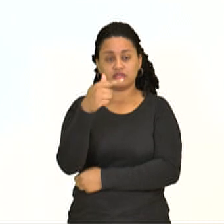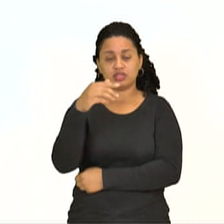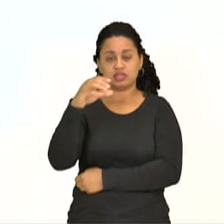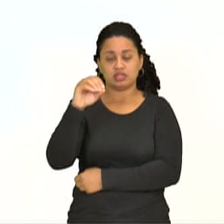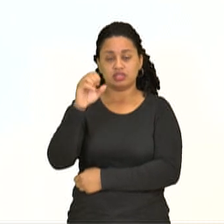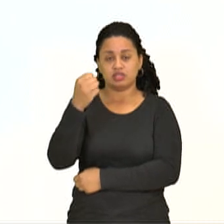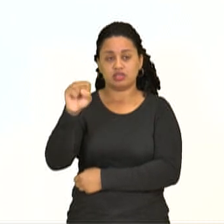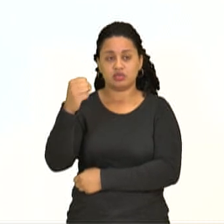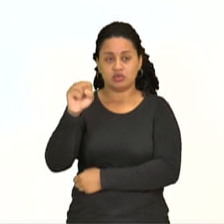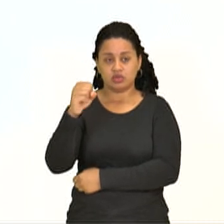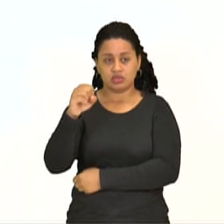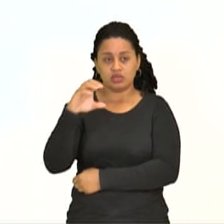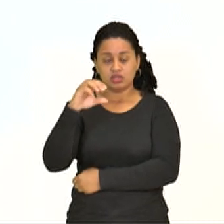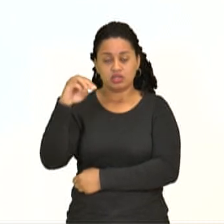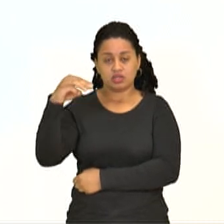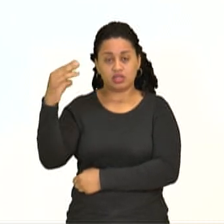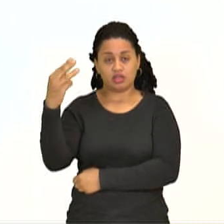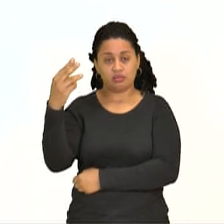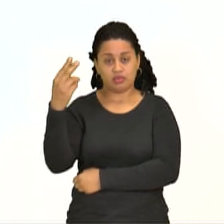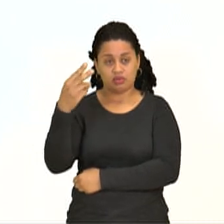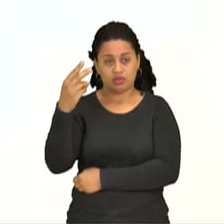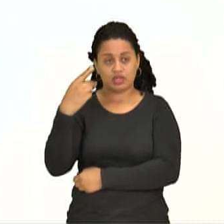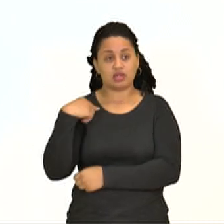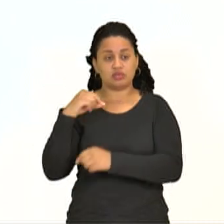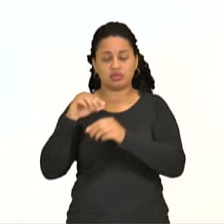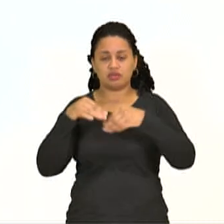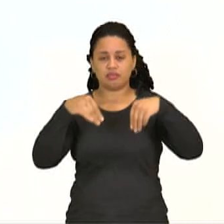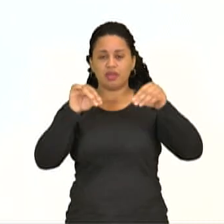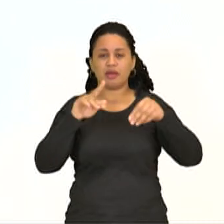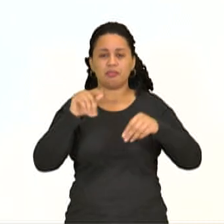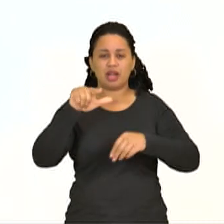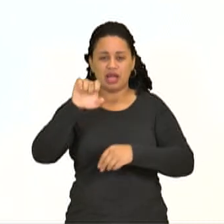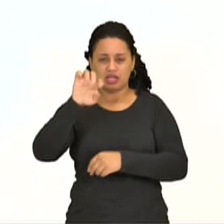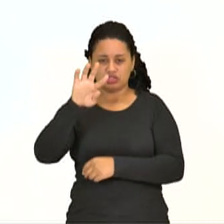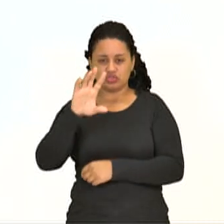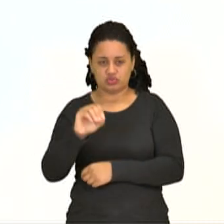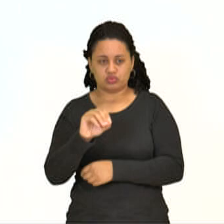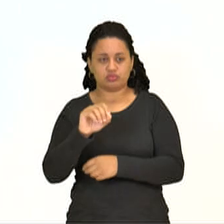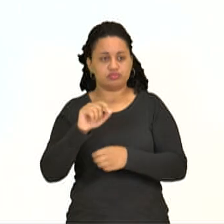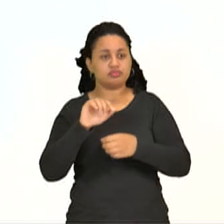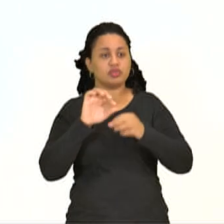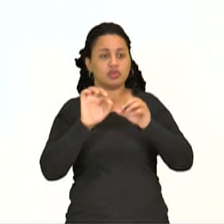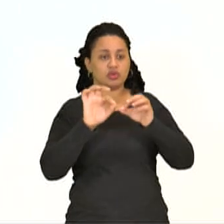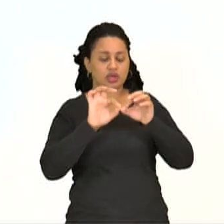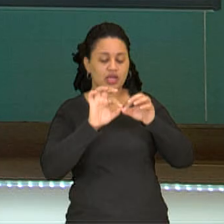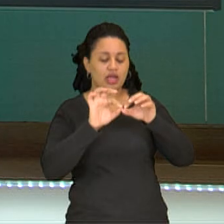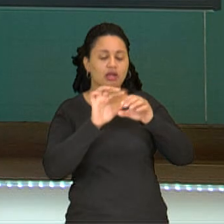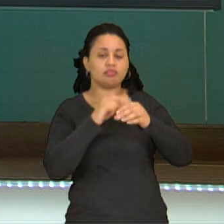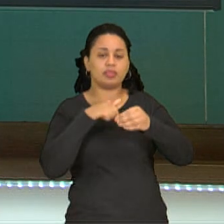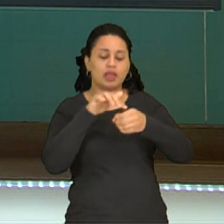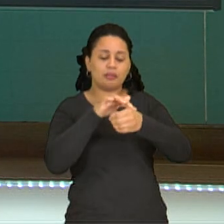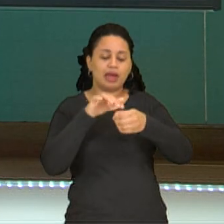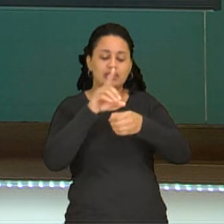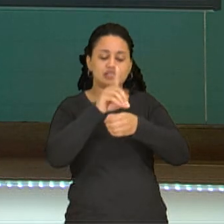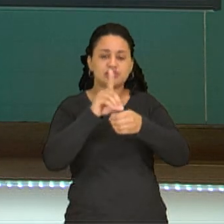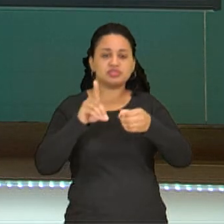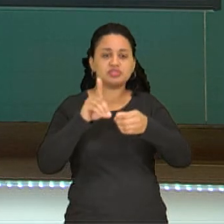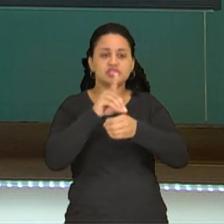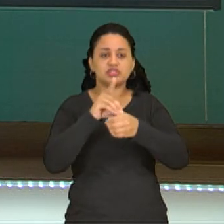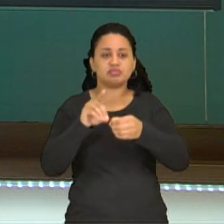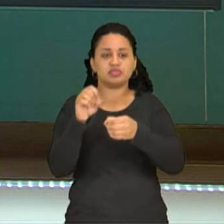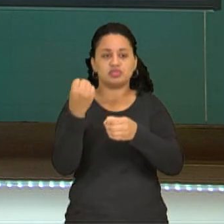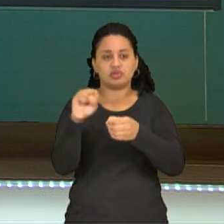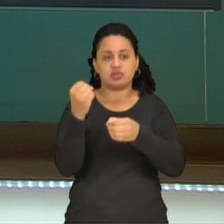40,7088 centímetros quadrados de plástico e o diâmetro da base vale 8 milímetros? E ele pede